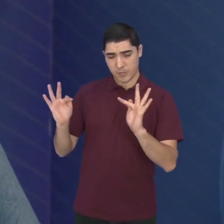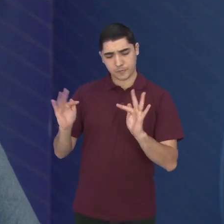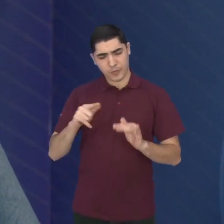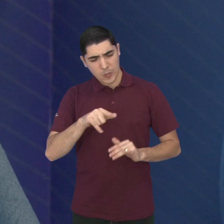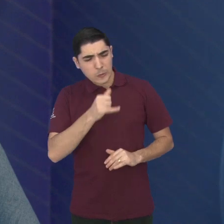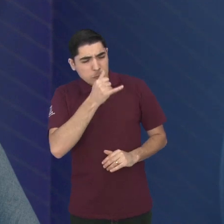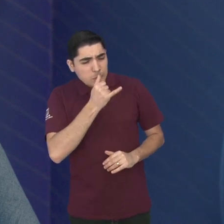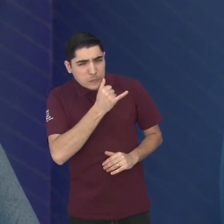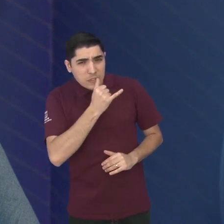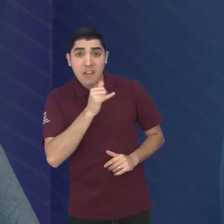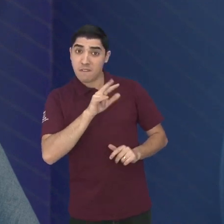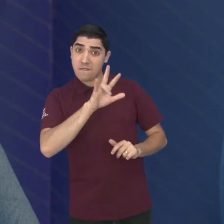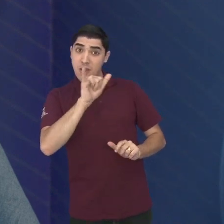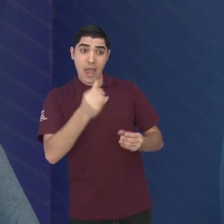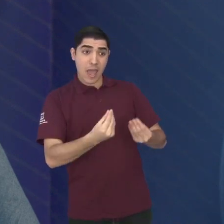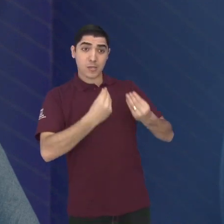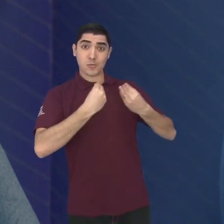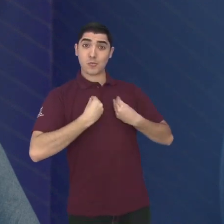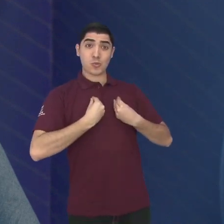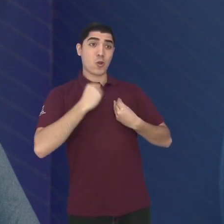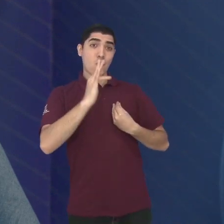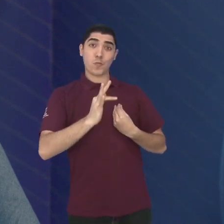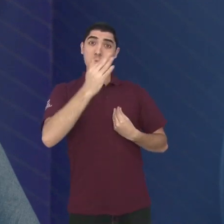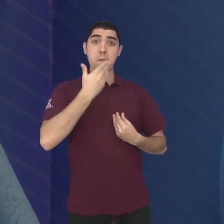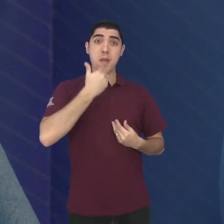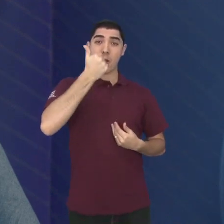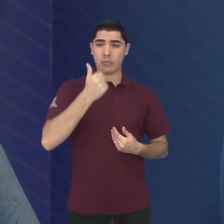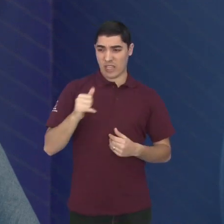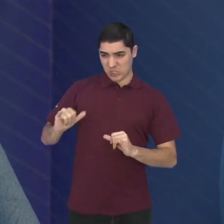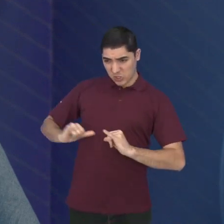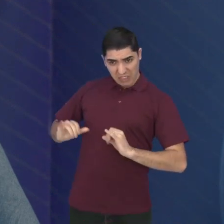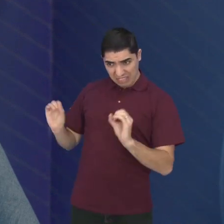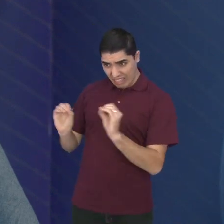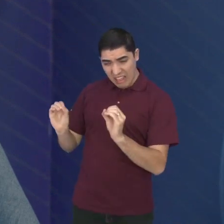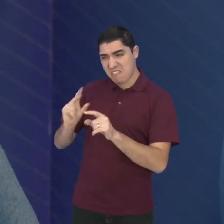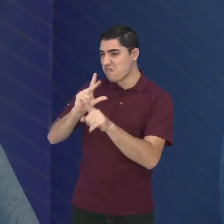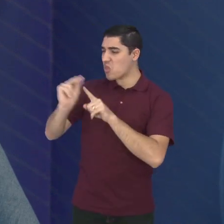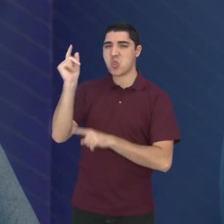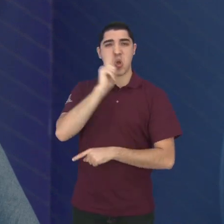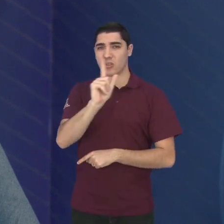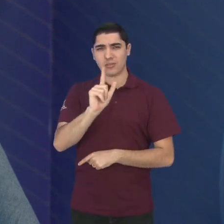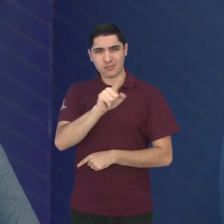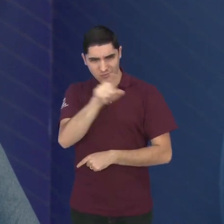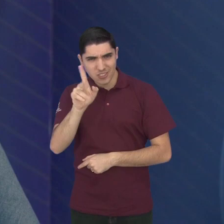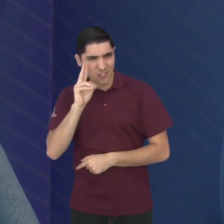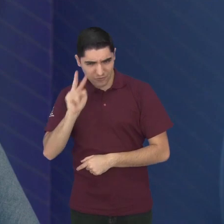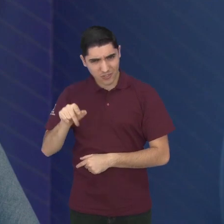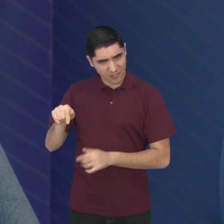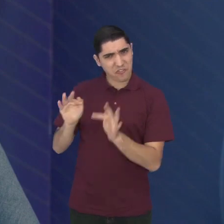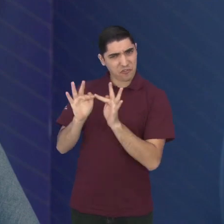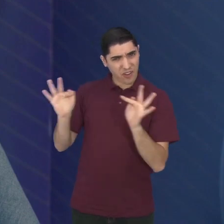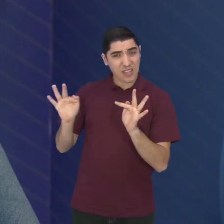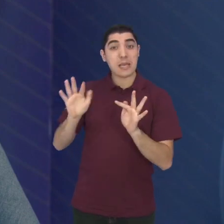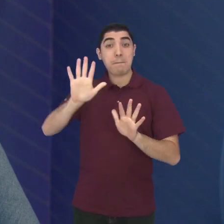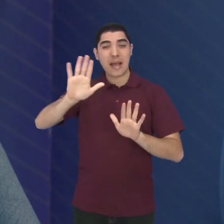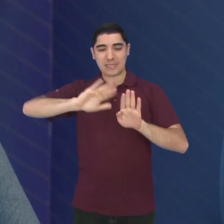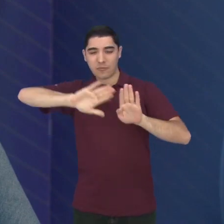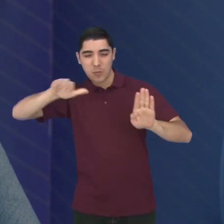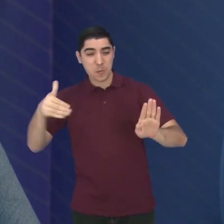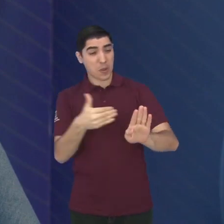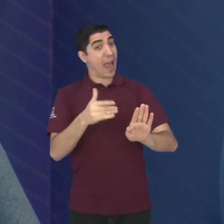sacrifício terá valido a pena, sem sofrimento não há vitória. Quem nunca ouviu frases como essas, disfarçadas